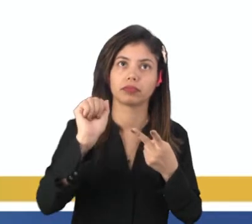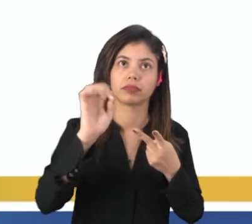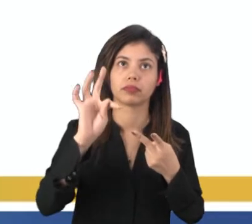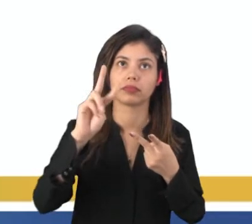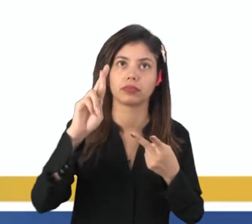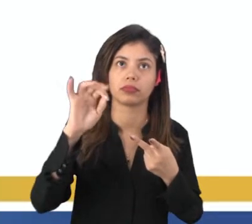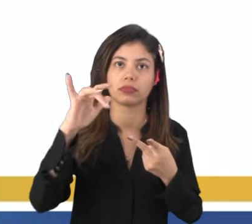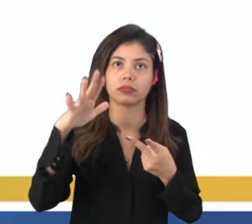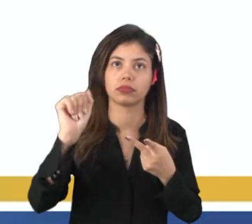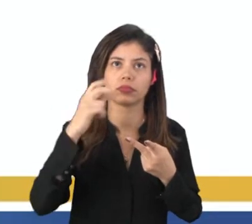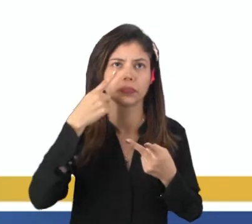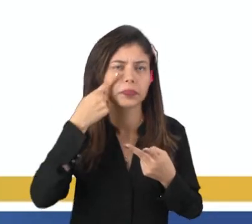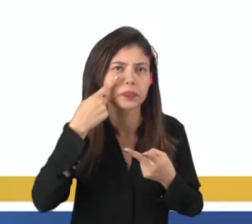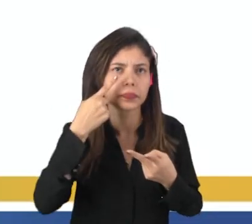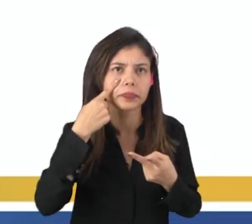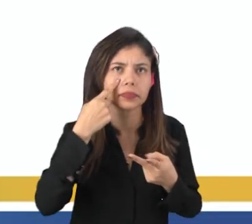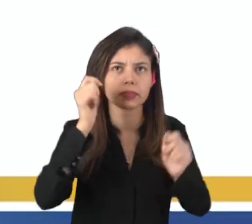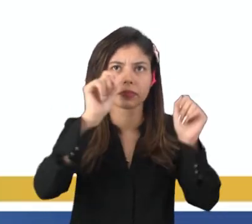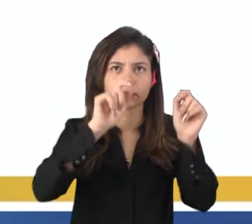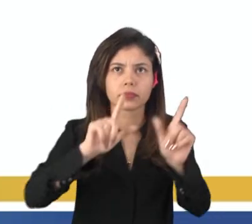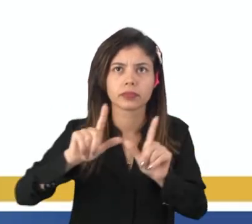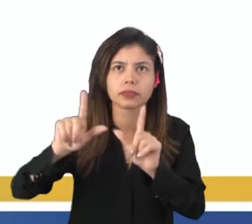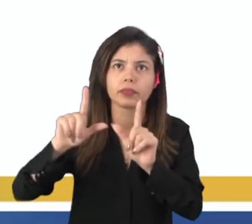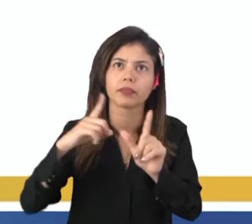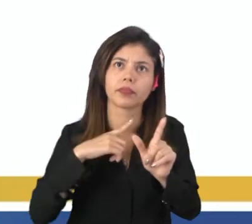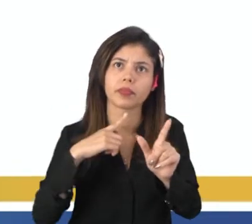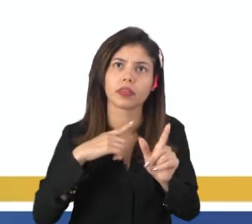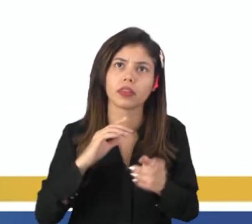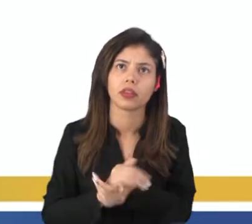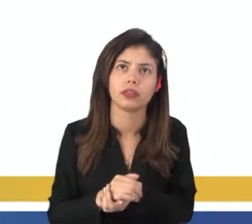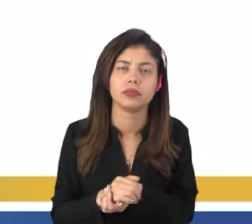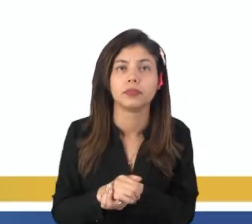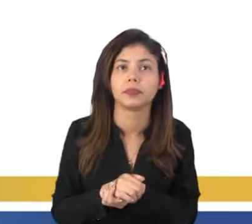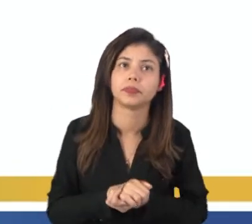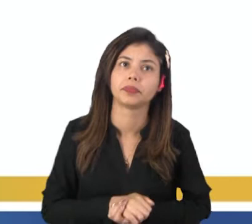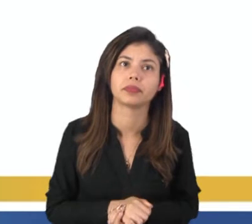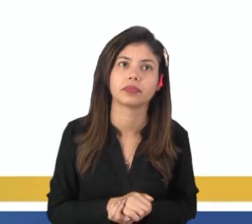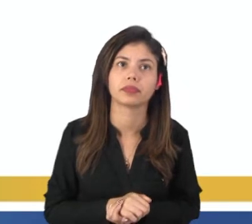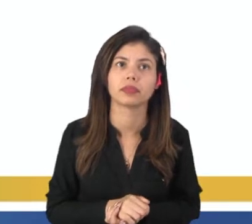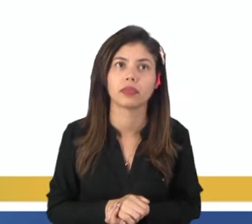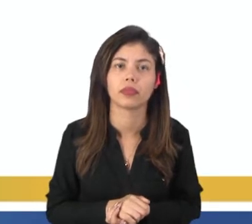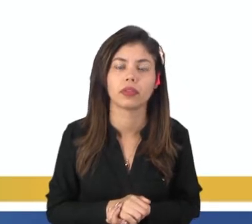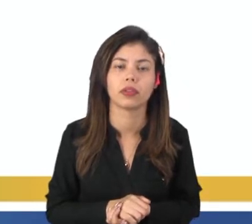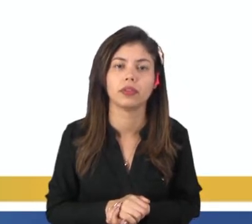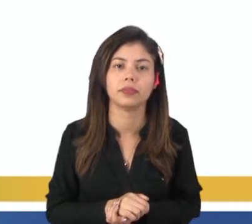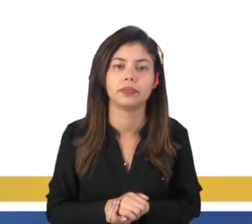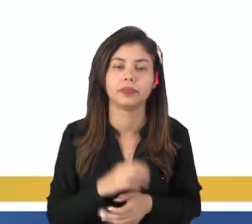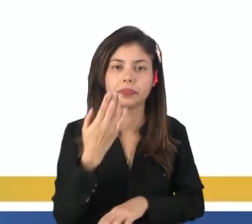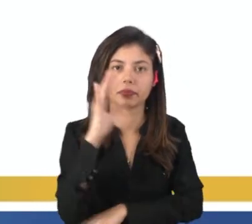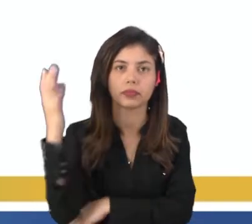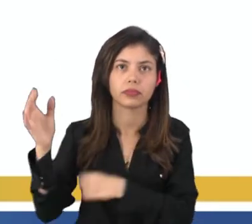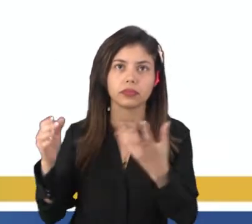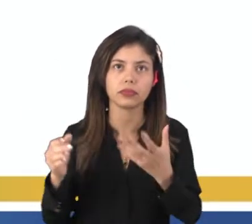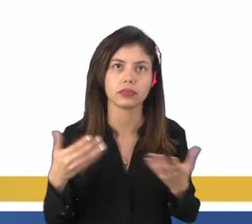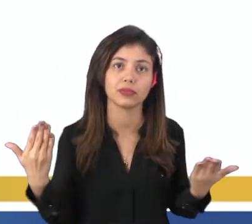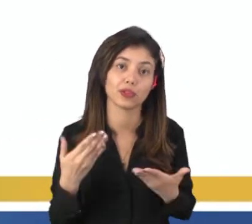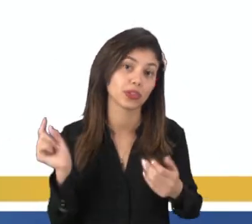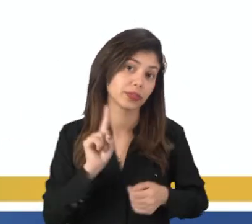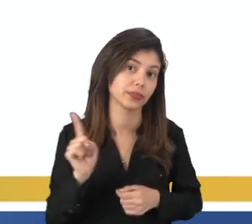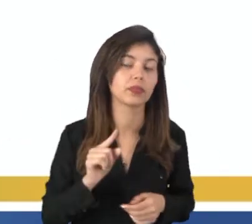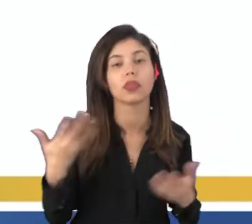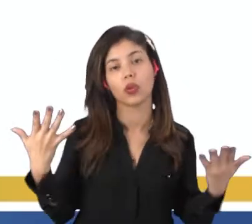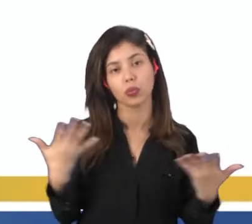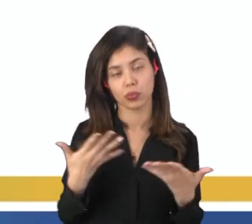a Mata Atlântica. Observem no mapa que a Mata Atlântica, aquele mapa ali está um pouco, no que diz respeito à Mata Atlântica, ele está um pouco desatualizado, porque a